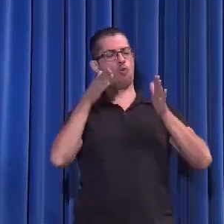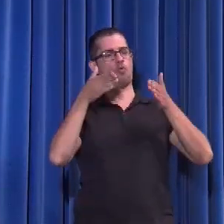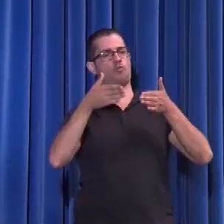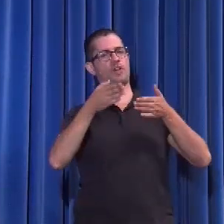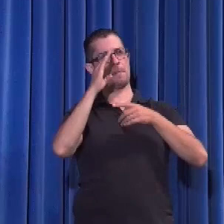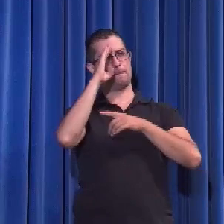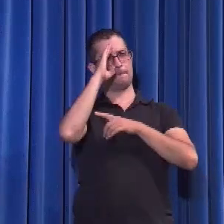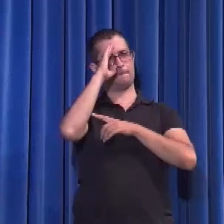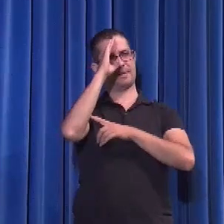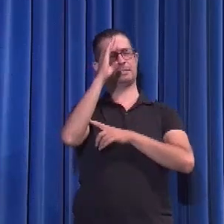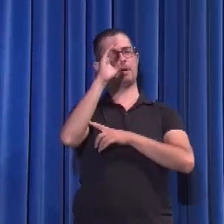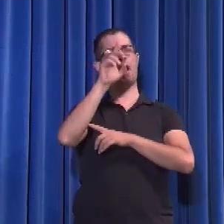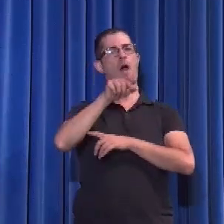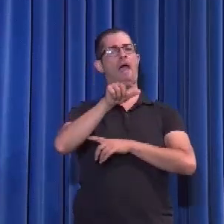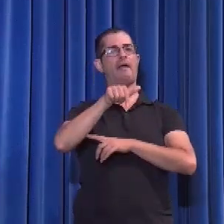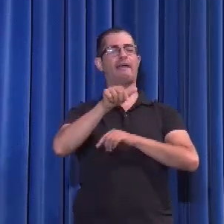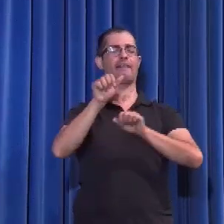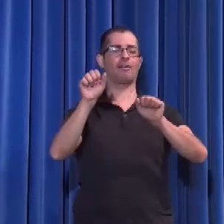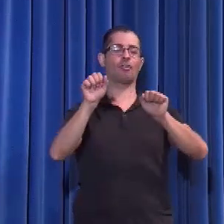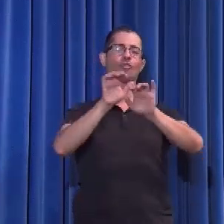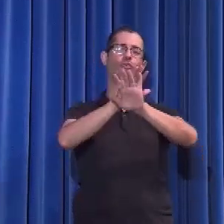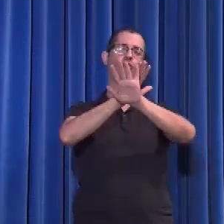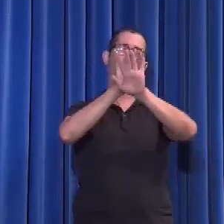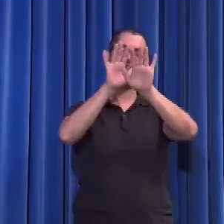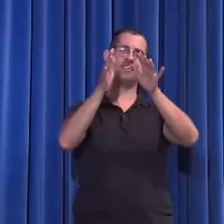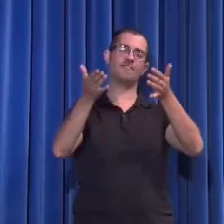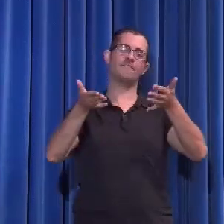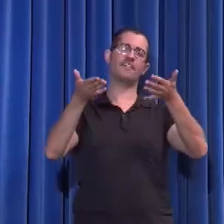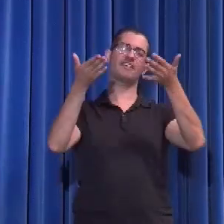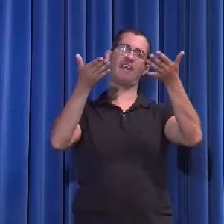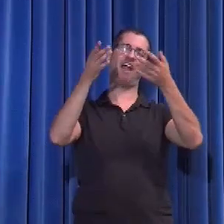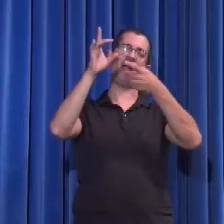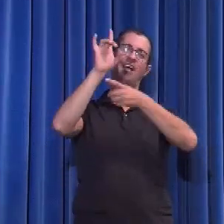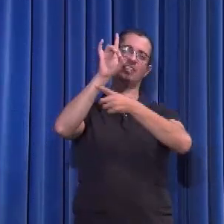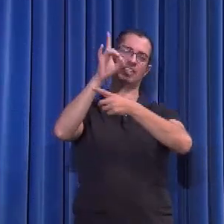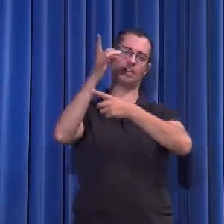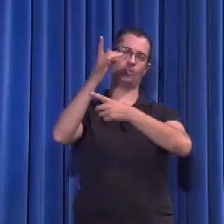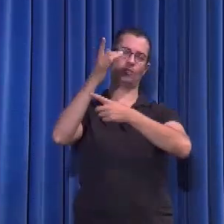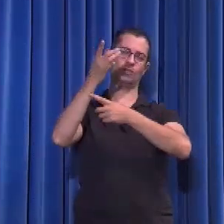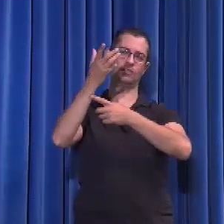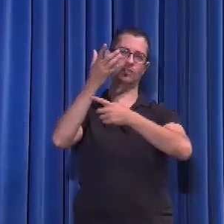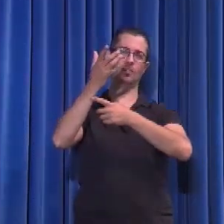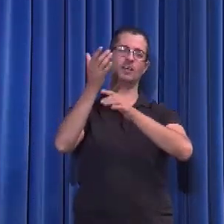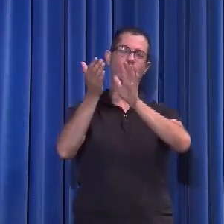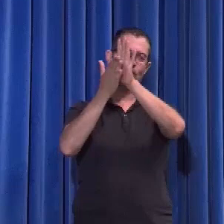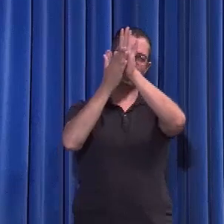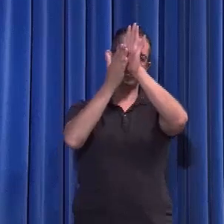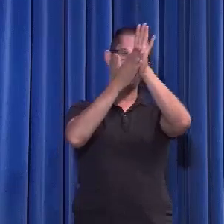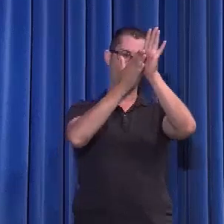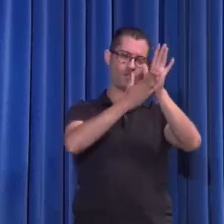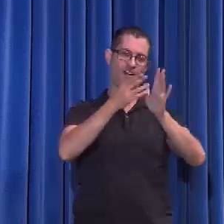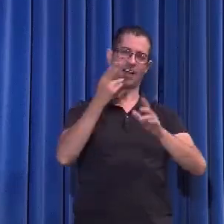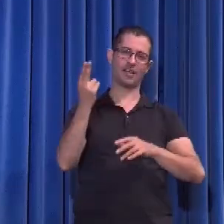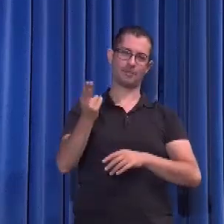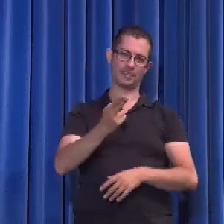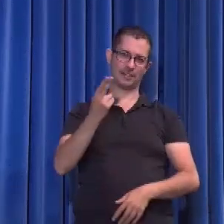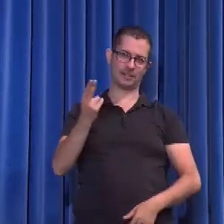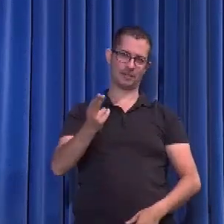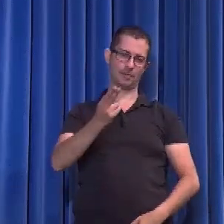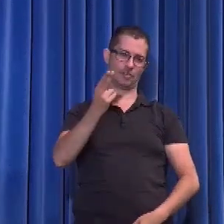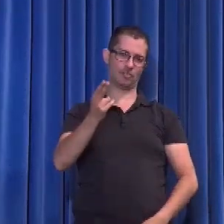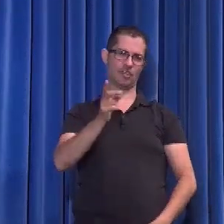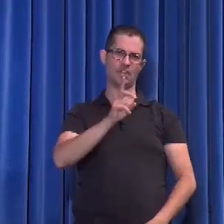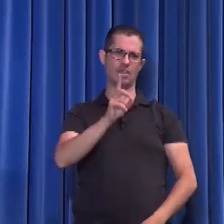é glorificar a Deus e gozá-lo para sempre. Não é nos gloriarmos em termos de ter uma